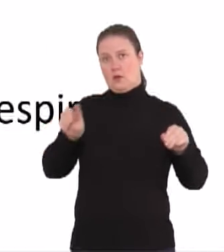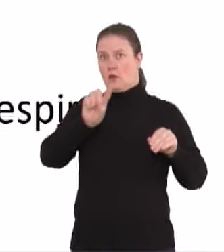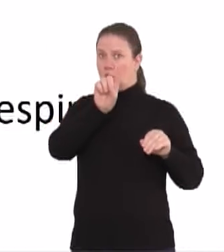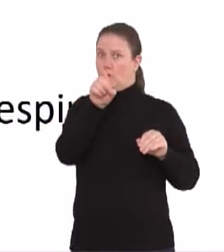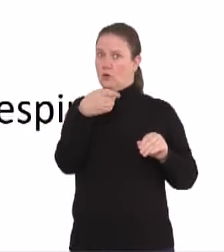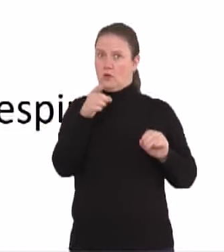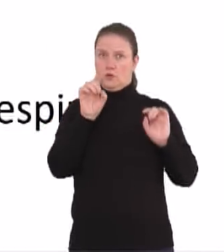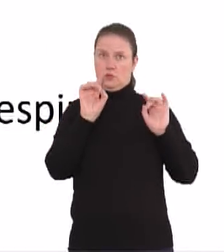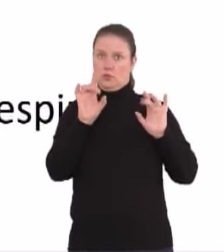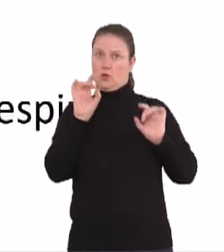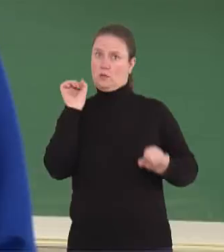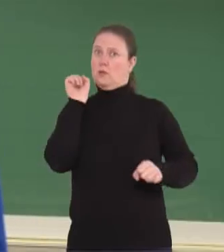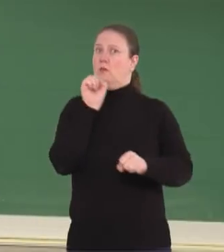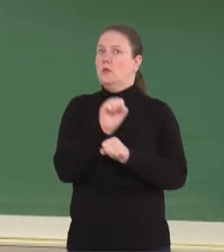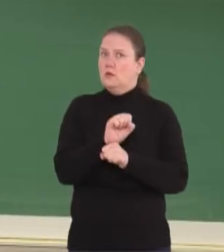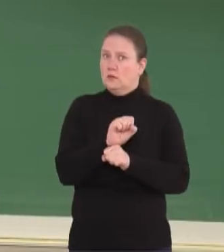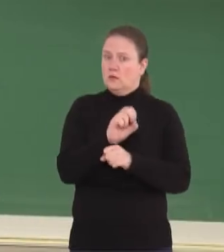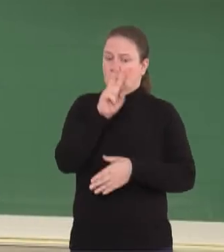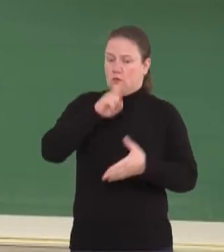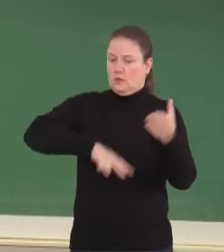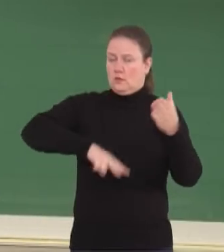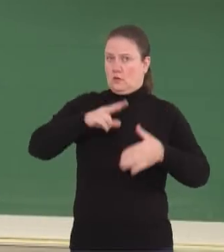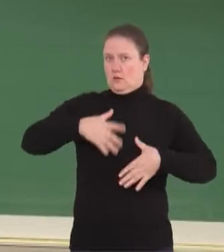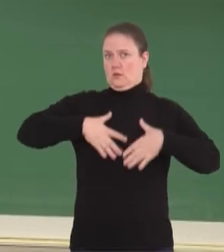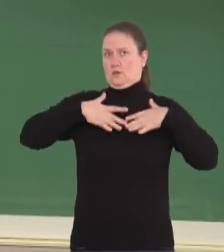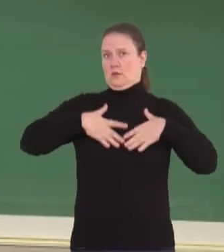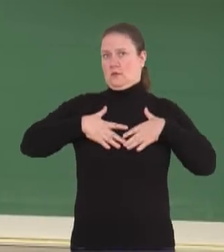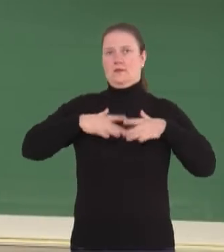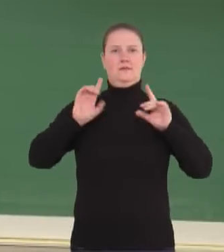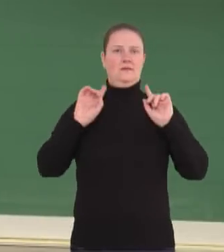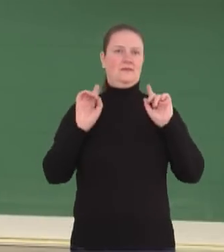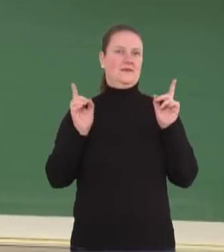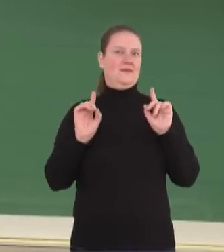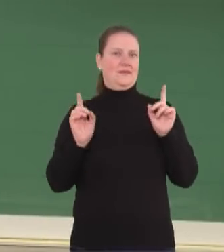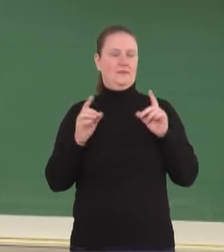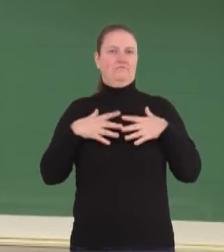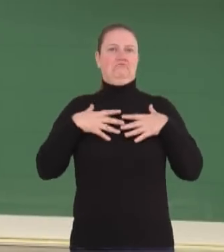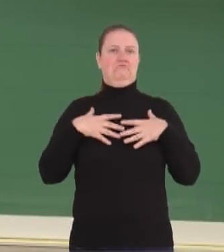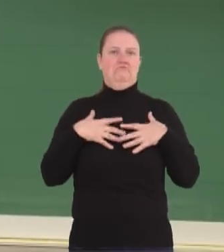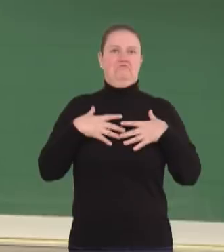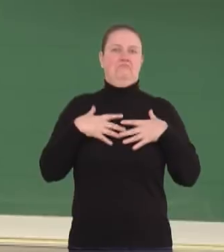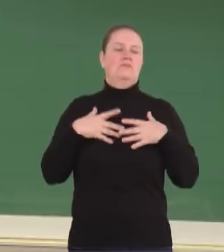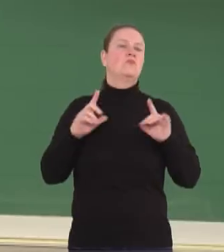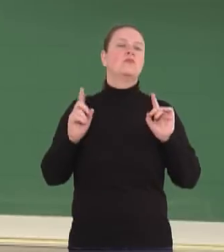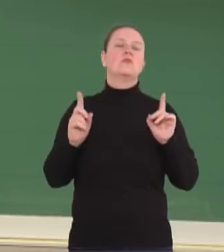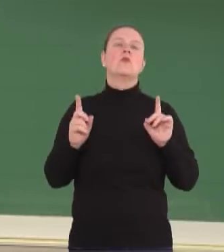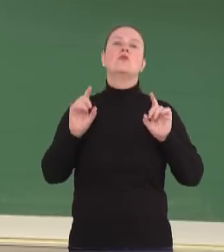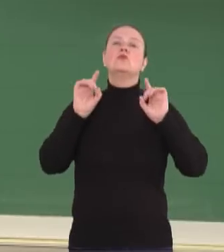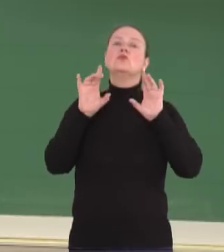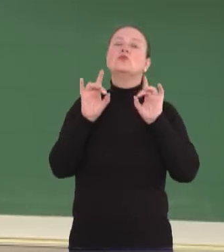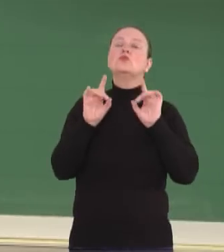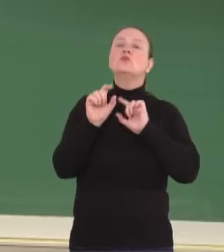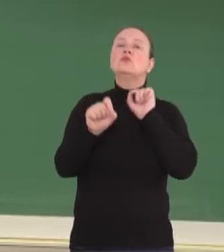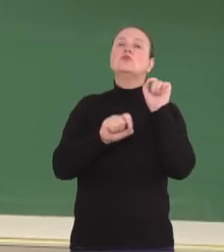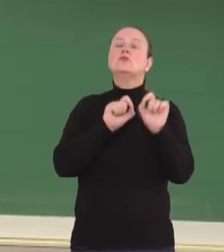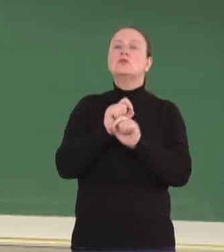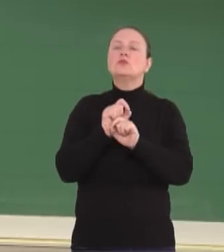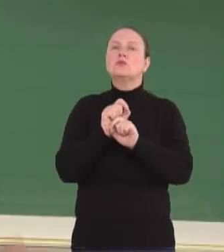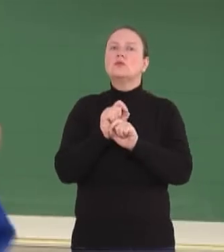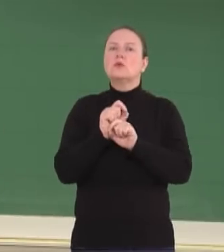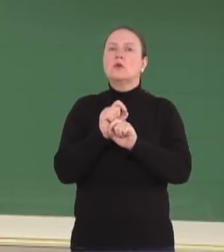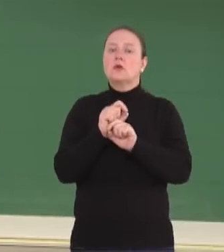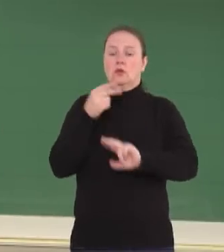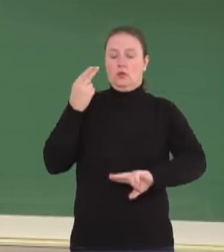ali apenas para dar um tempo para o leitor respirar durante a leitura da narrativa. A vírgula tem uma função, né, que